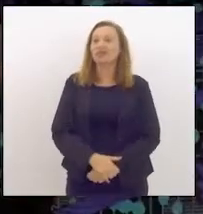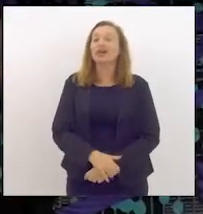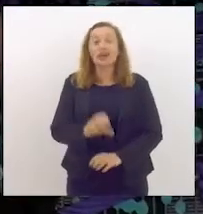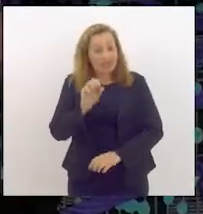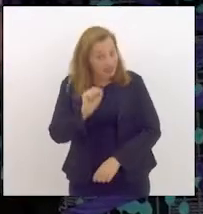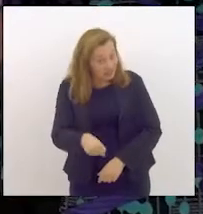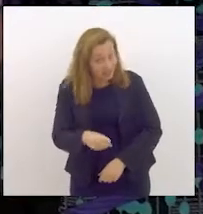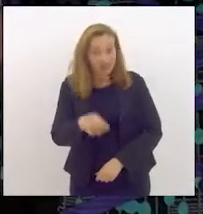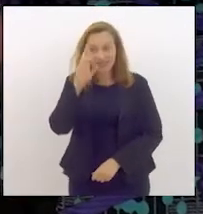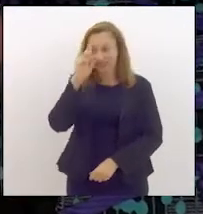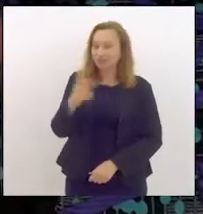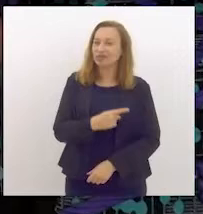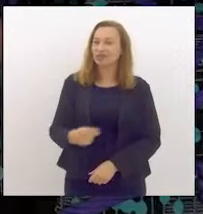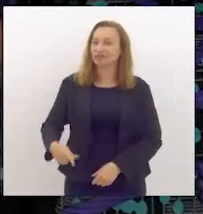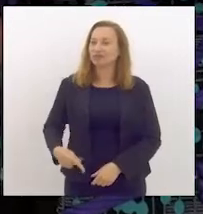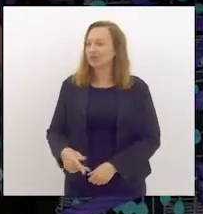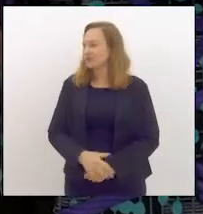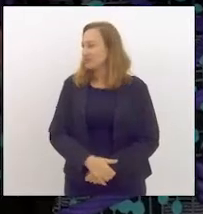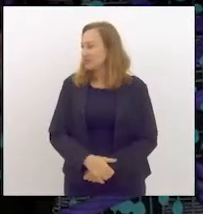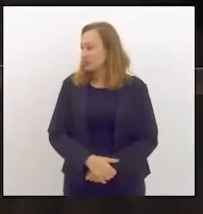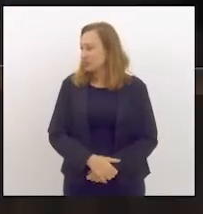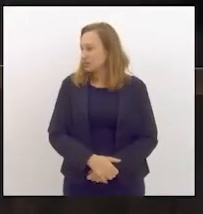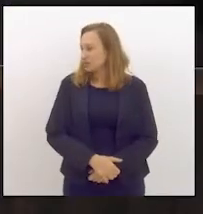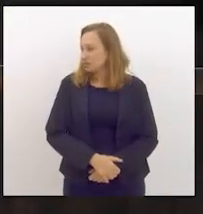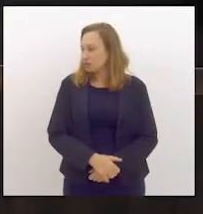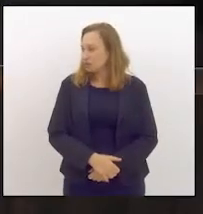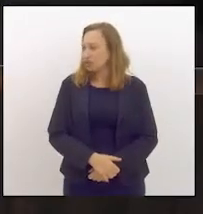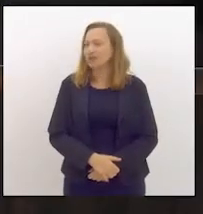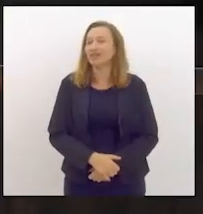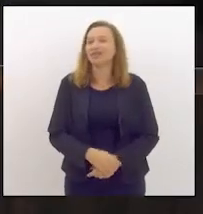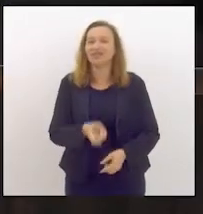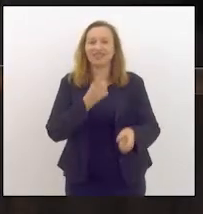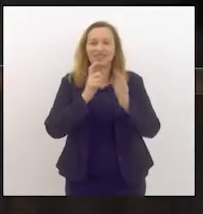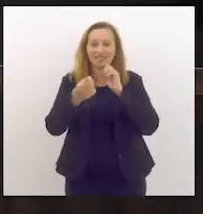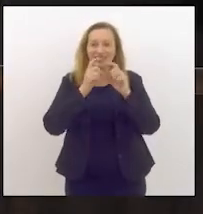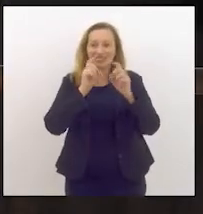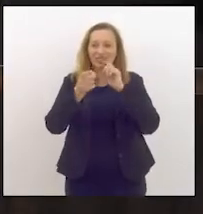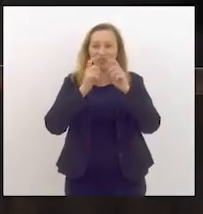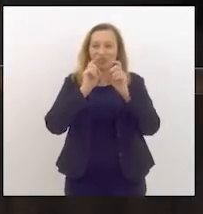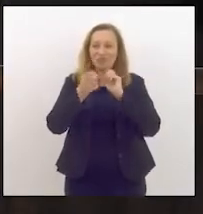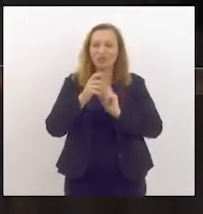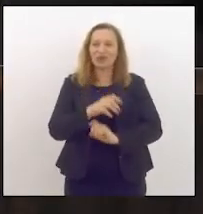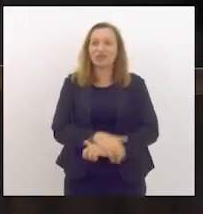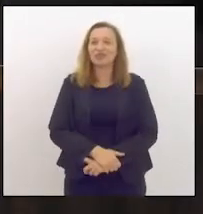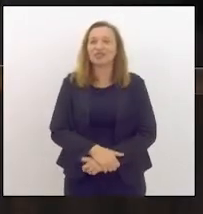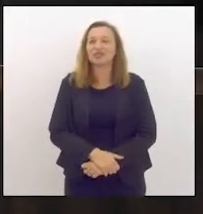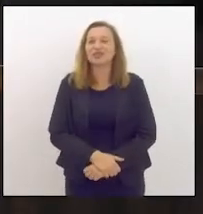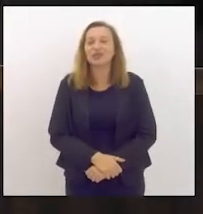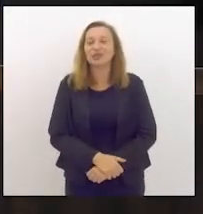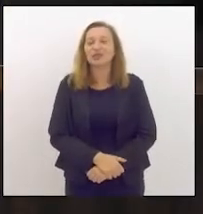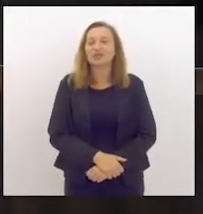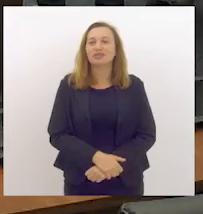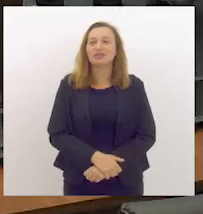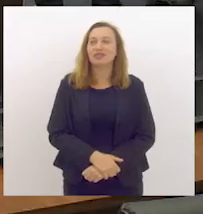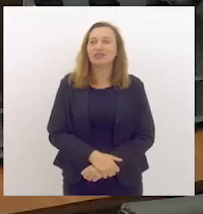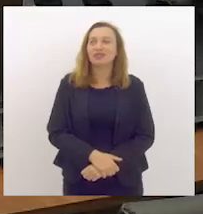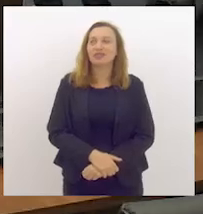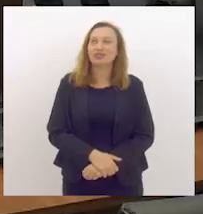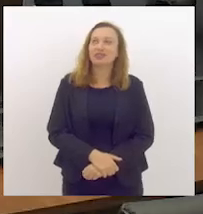é favorável Presidente os pareceres emitidos em discussão o resultado da Renata para